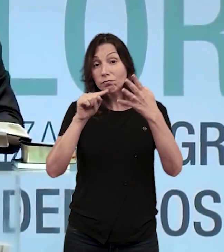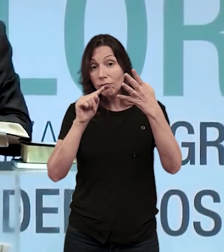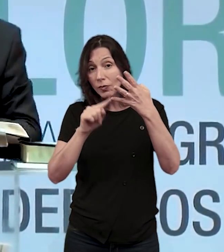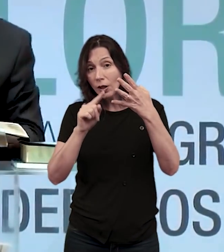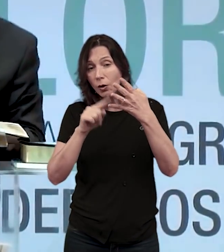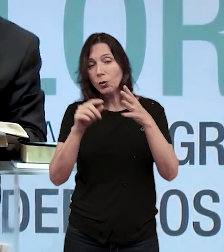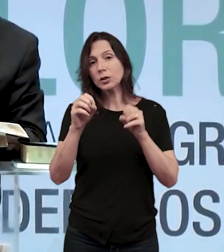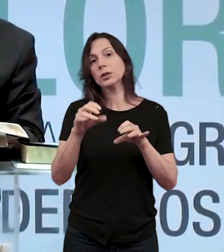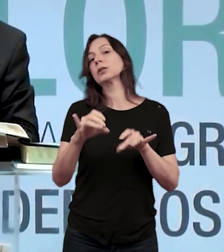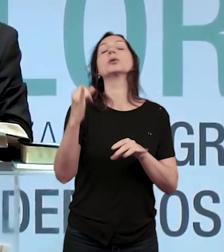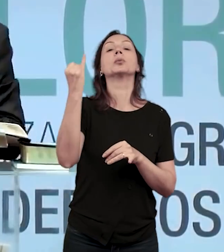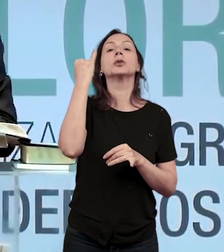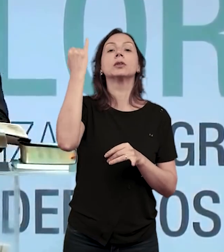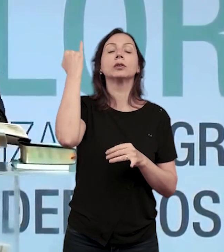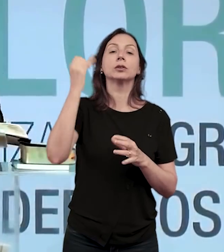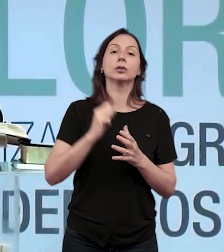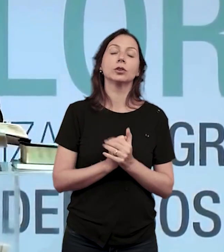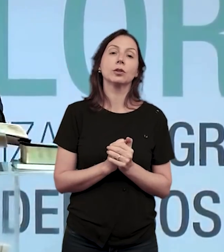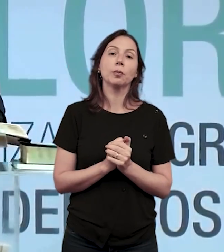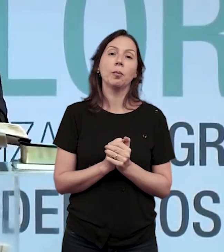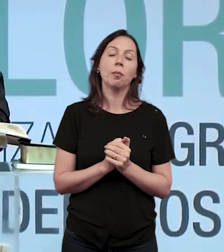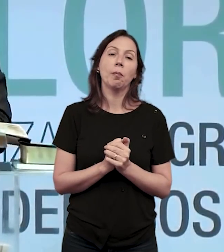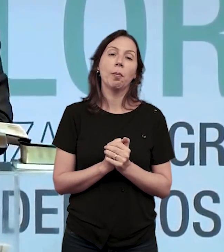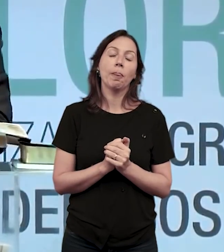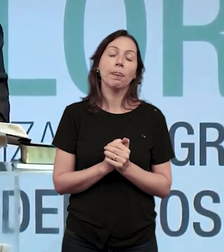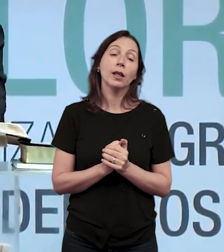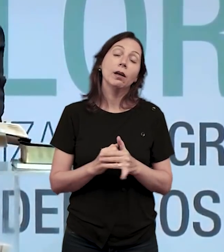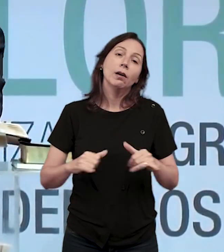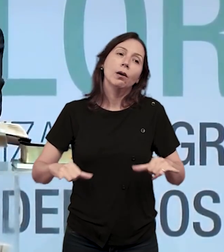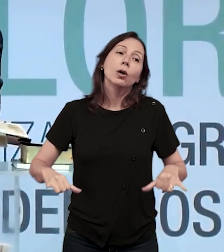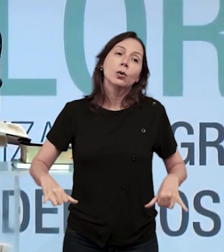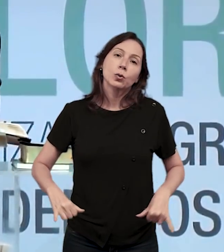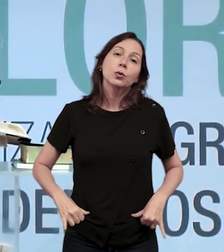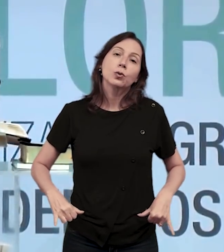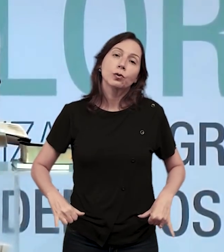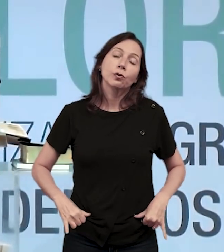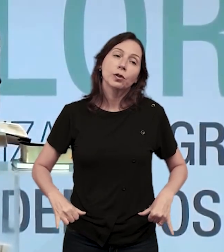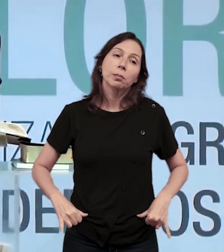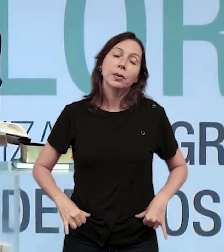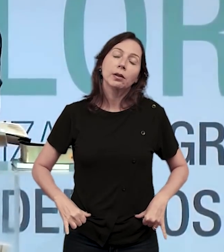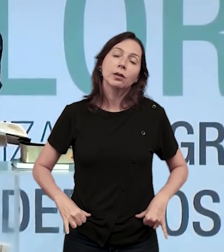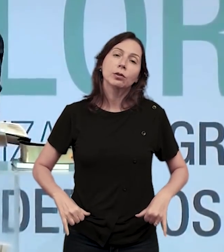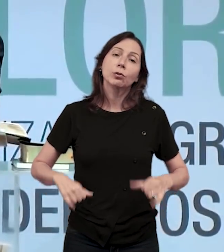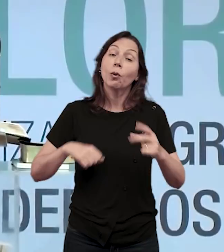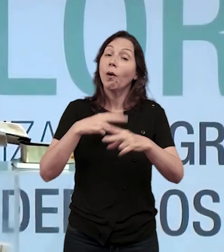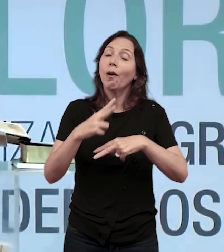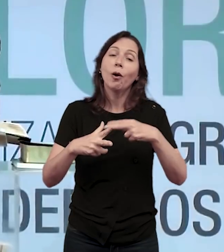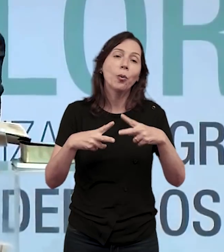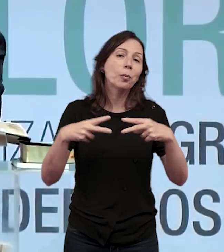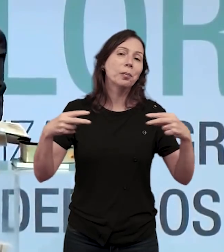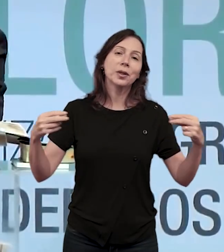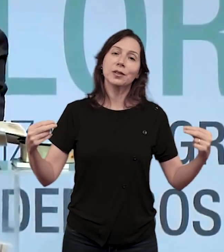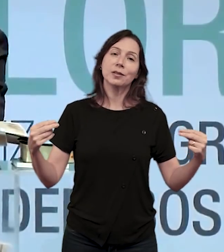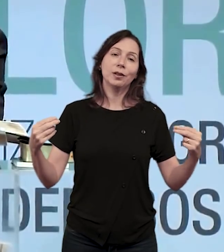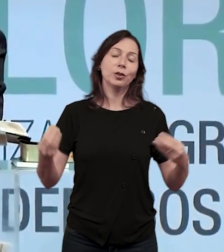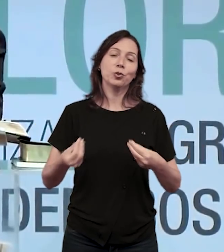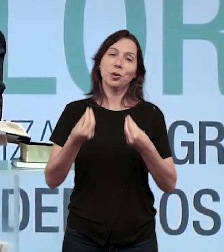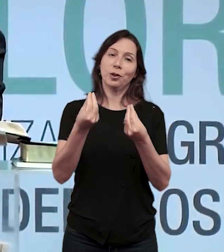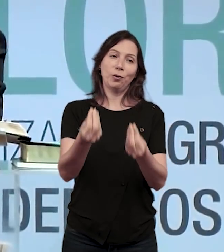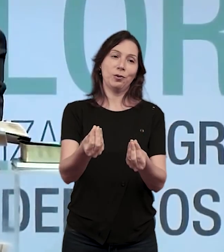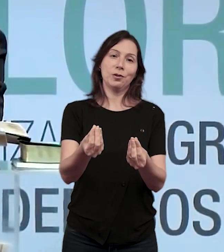o sofrimento pode ser uma dádiva de Deus a nós e não contra nós.